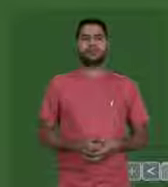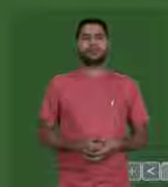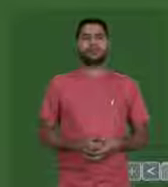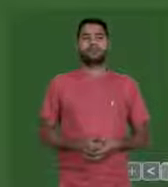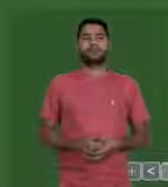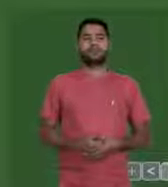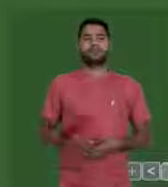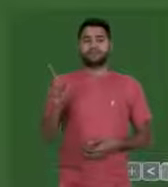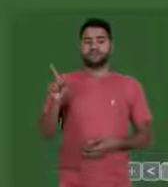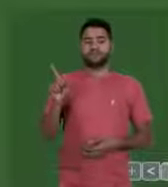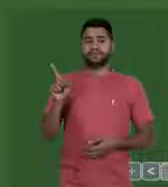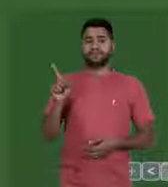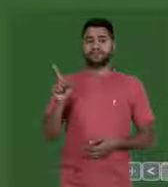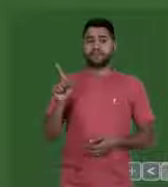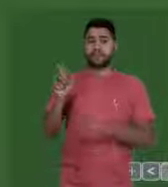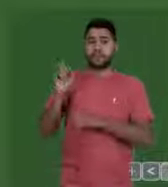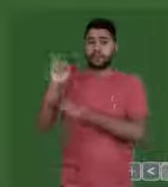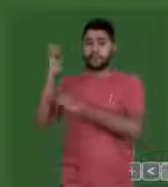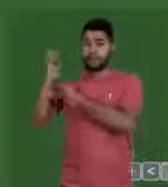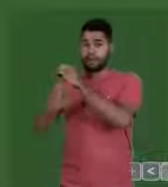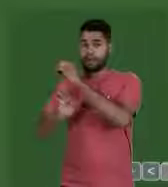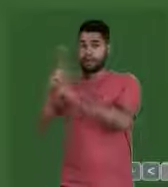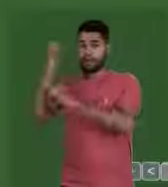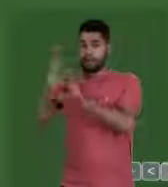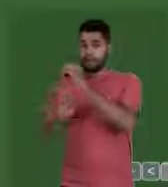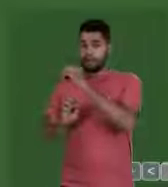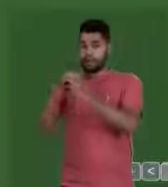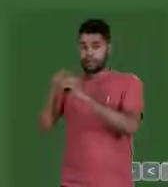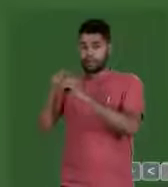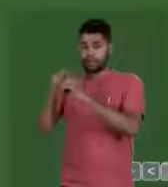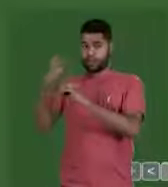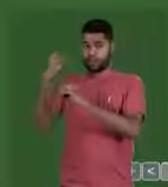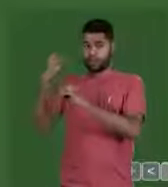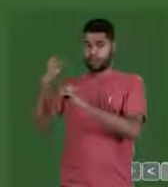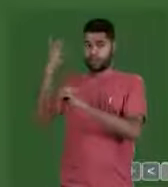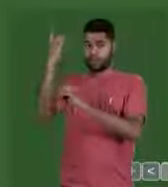dos elétrons de um átomo